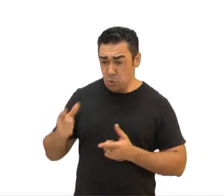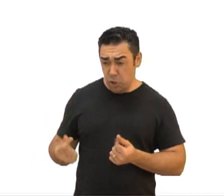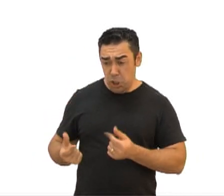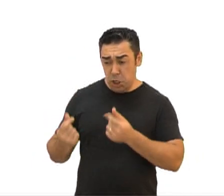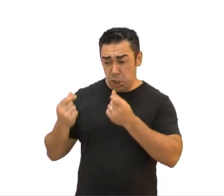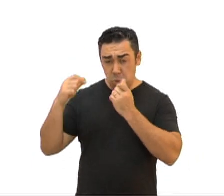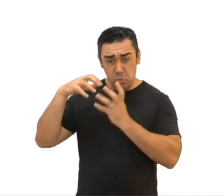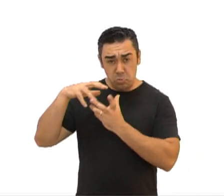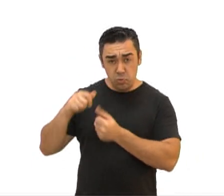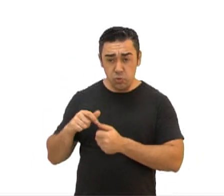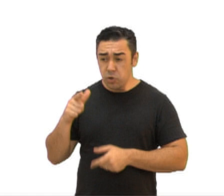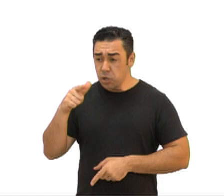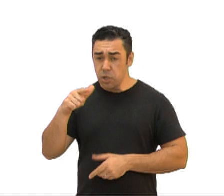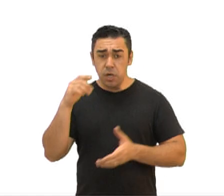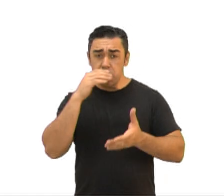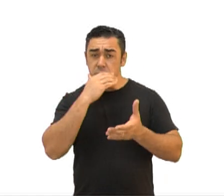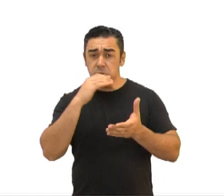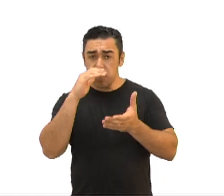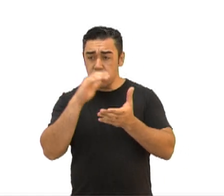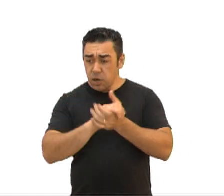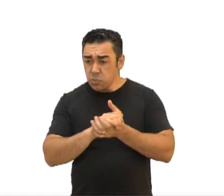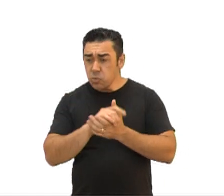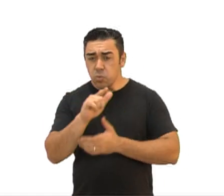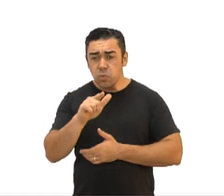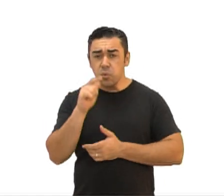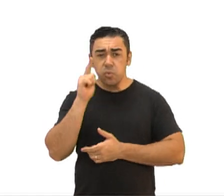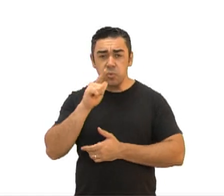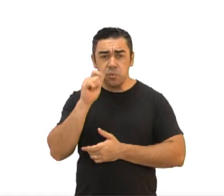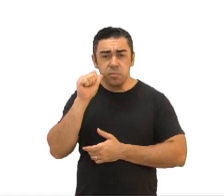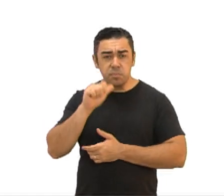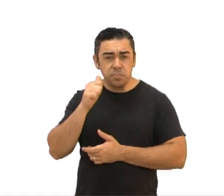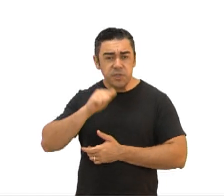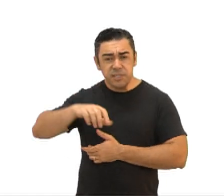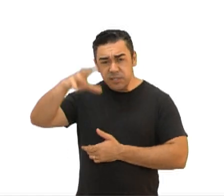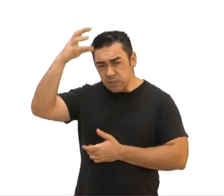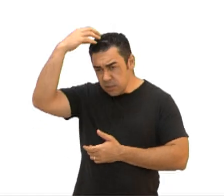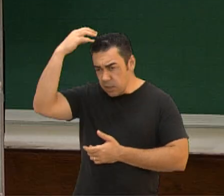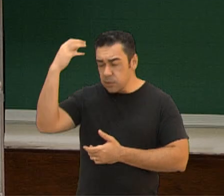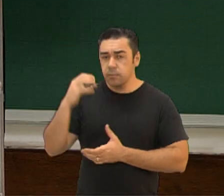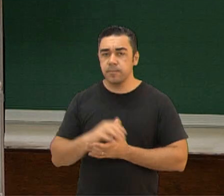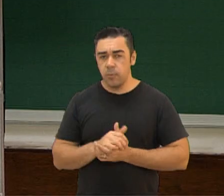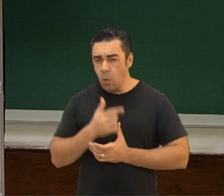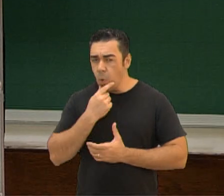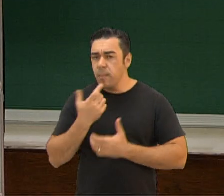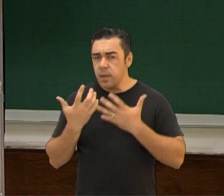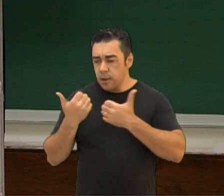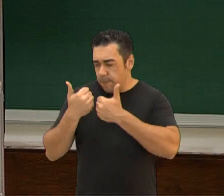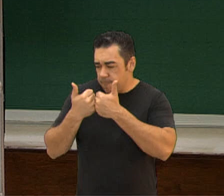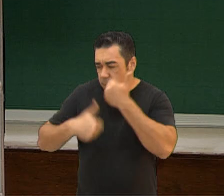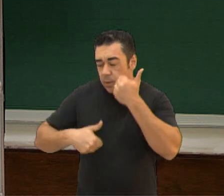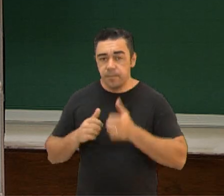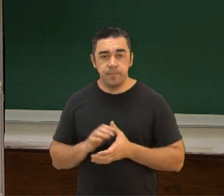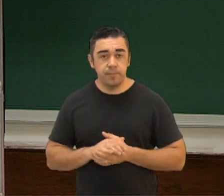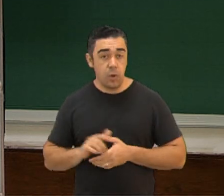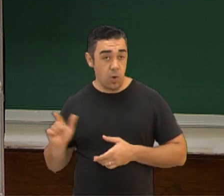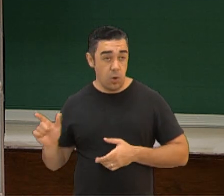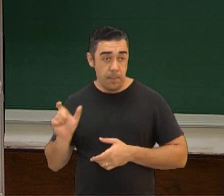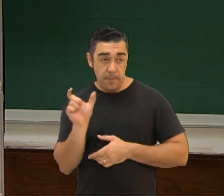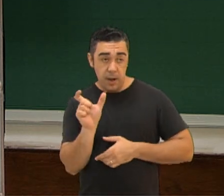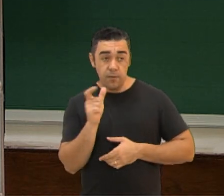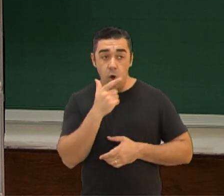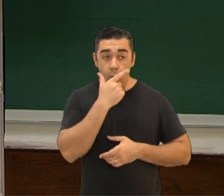mundo e casado com uma princesa doce, quis se vingar. Então a expressão que está em destaque é o homem mais rico do